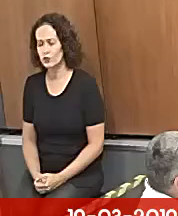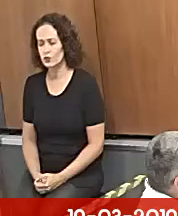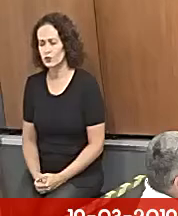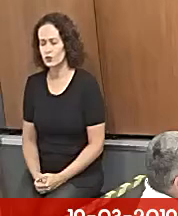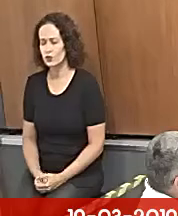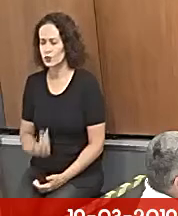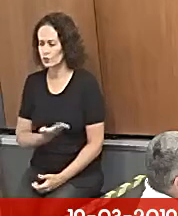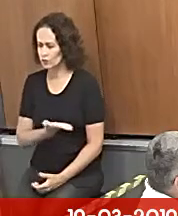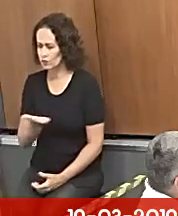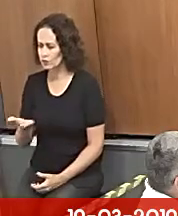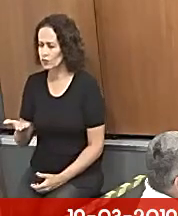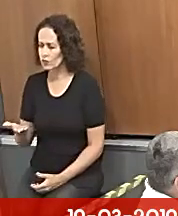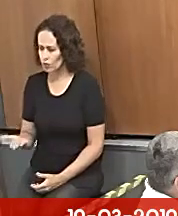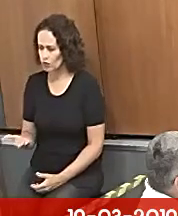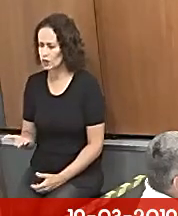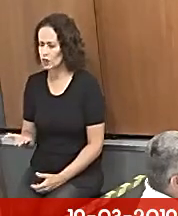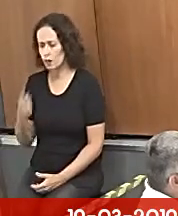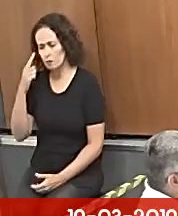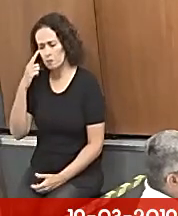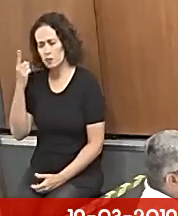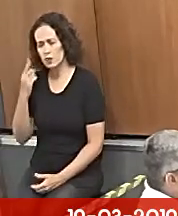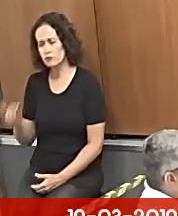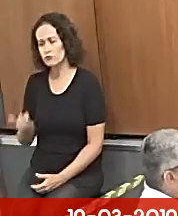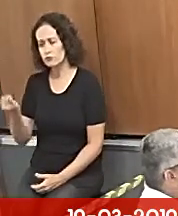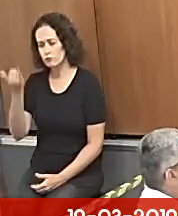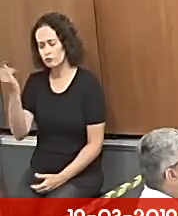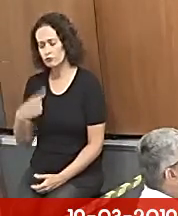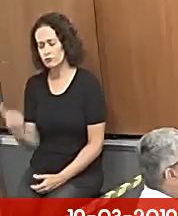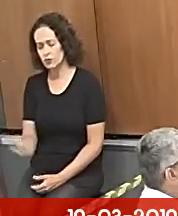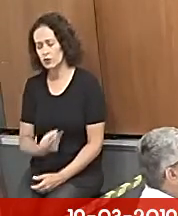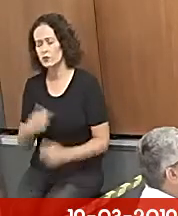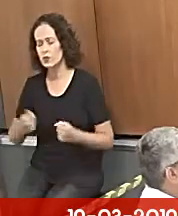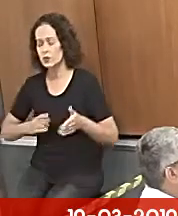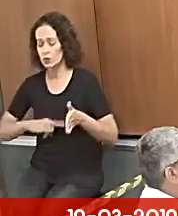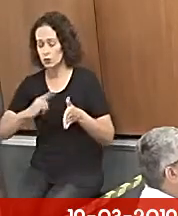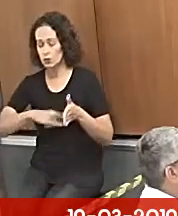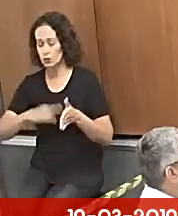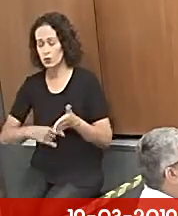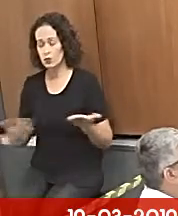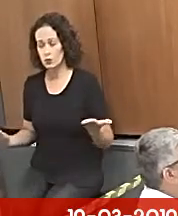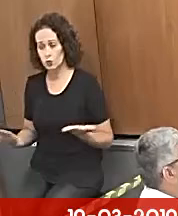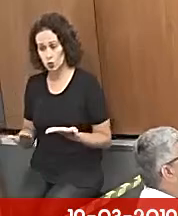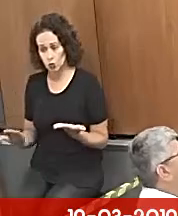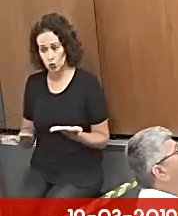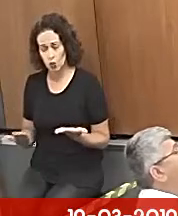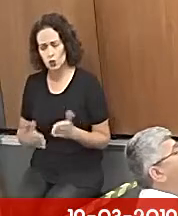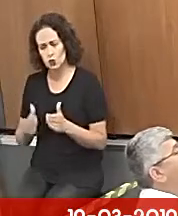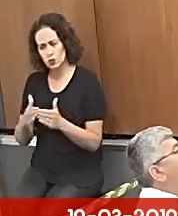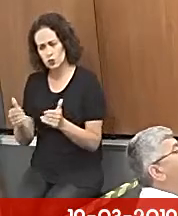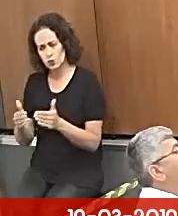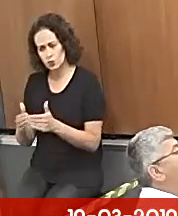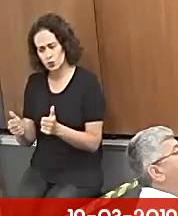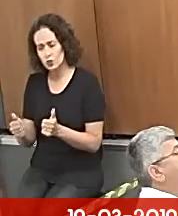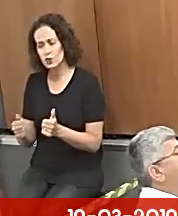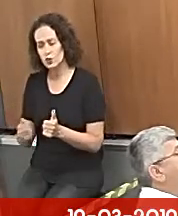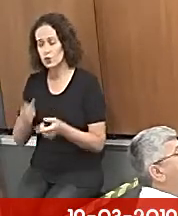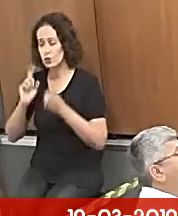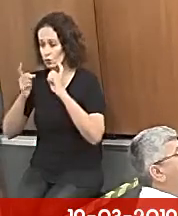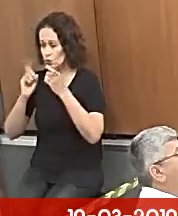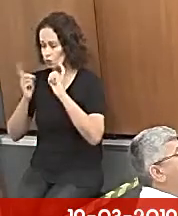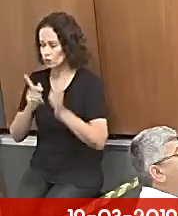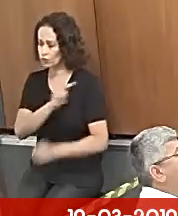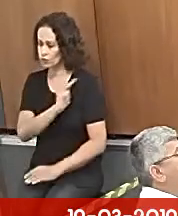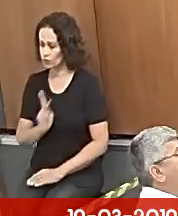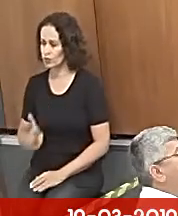excelências achar interessante eu acho que a gente devia fazer um requerimento hoje nessa aí um requerimento pedido de reunião com o presidente